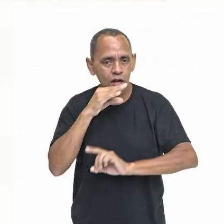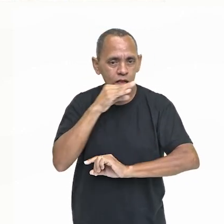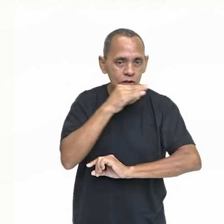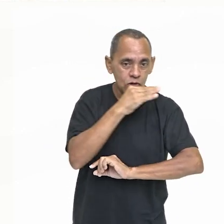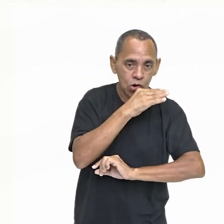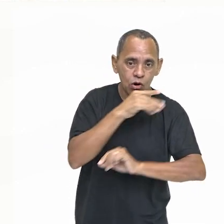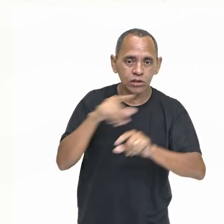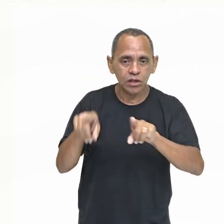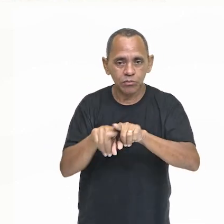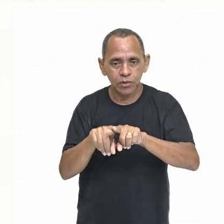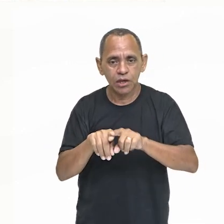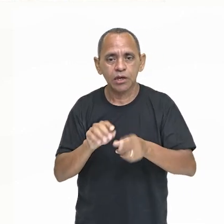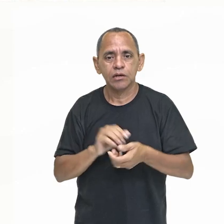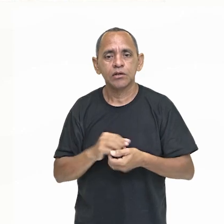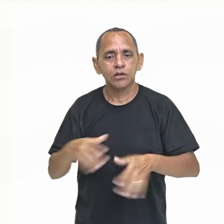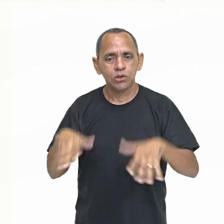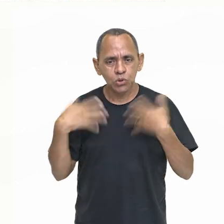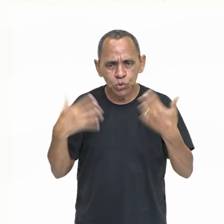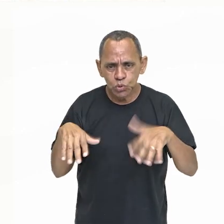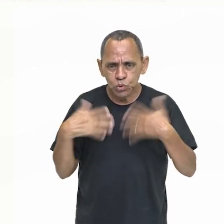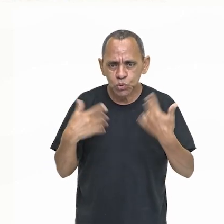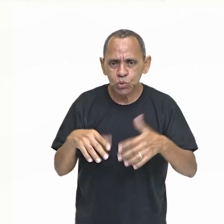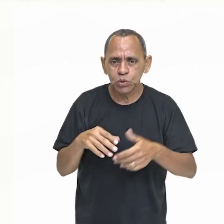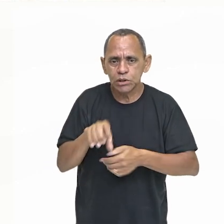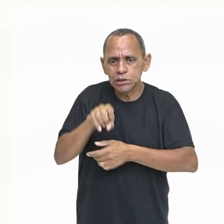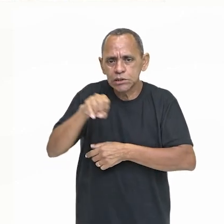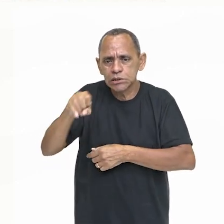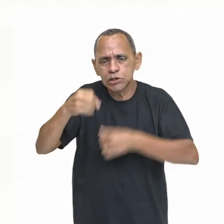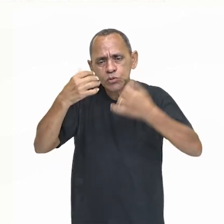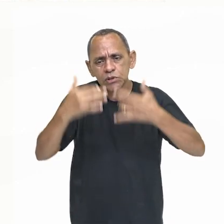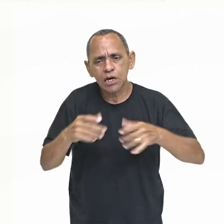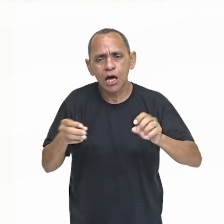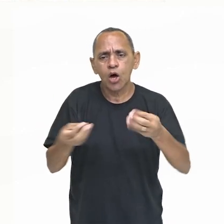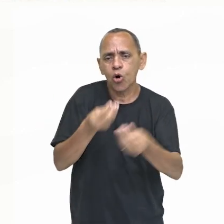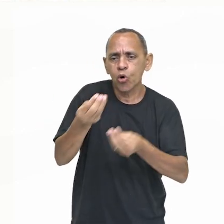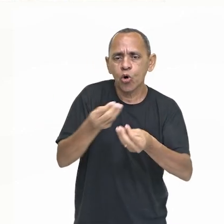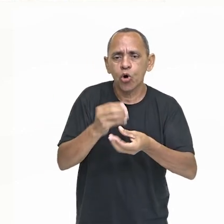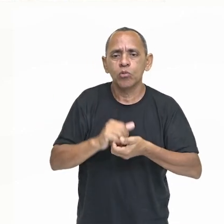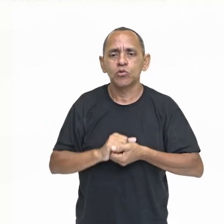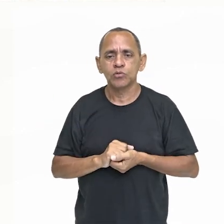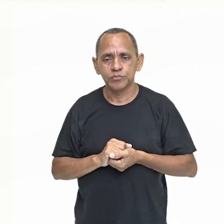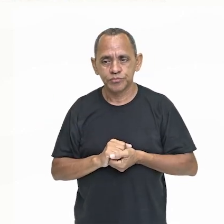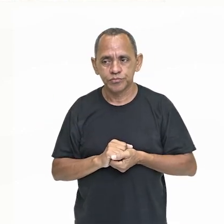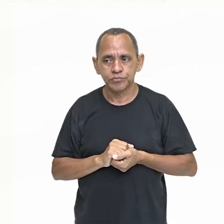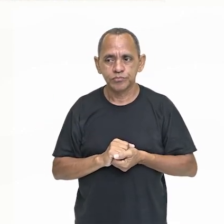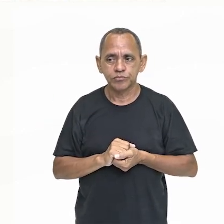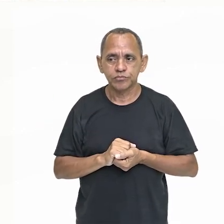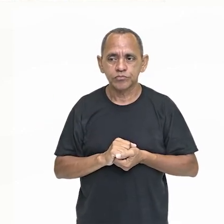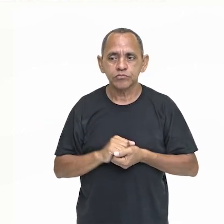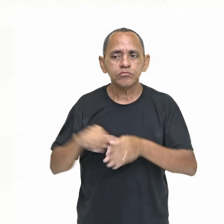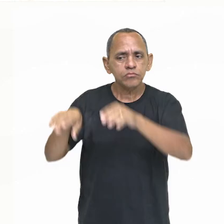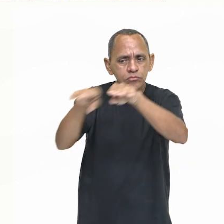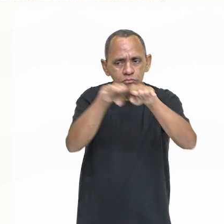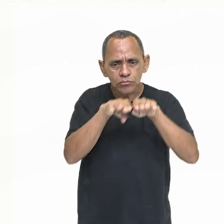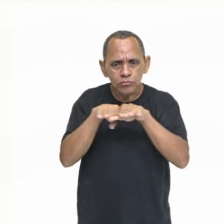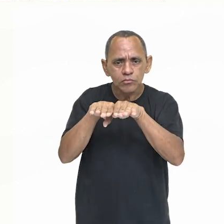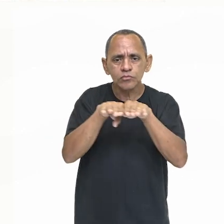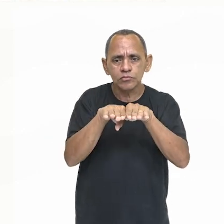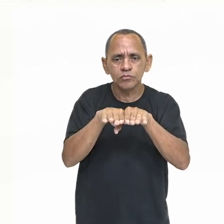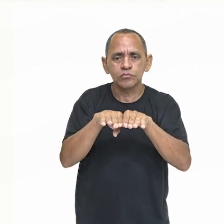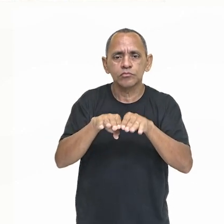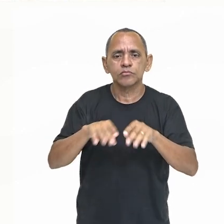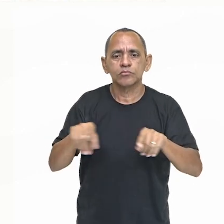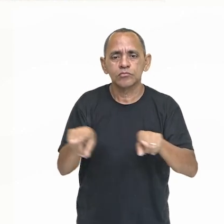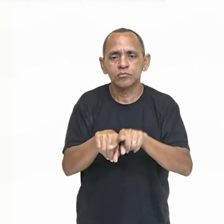Então, quando se fala em energia, você fala aí que ela é muito mais comum. Então,